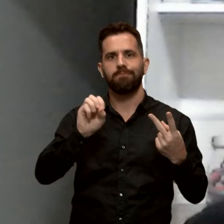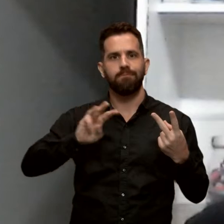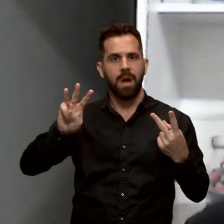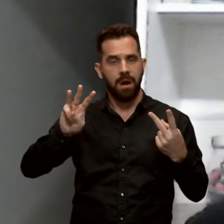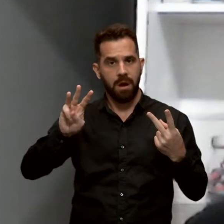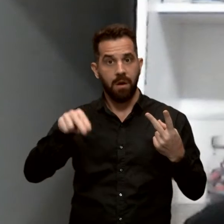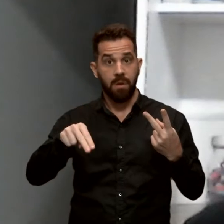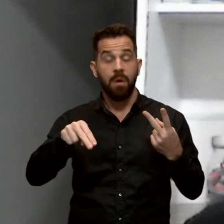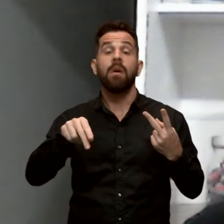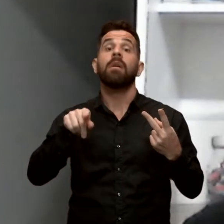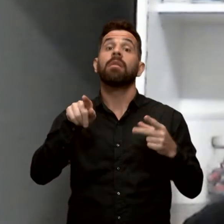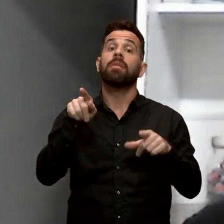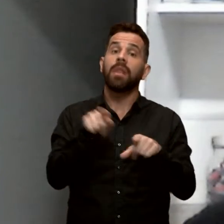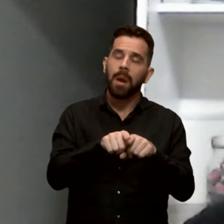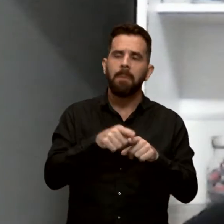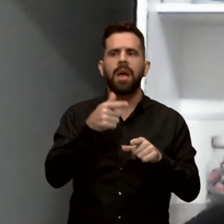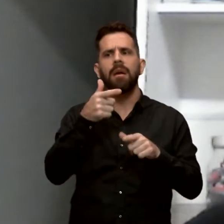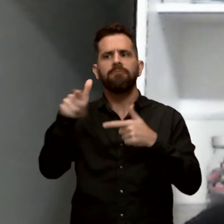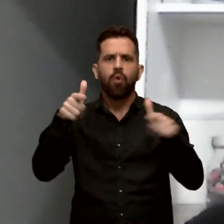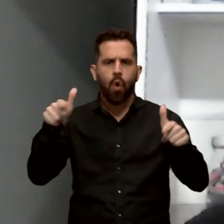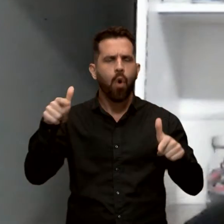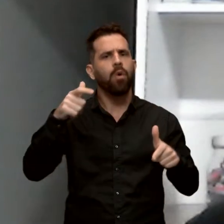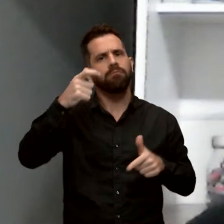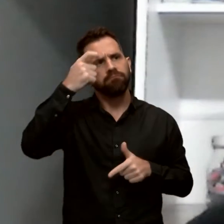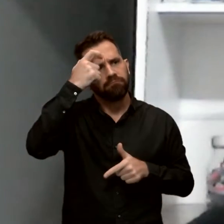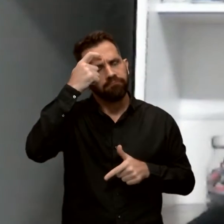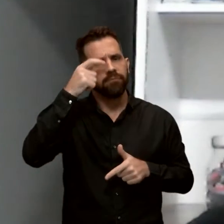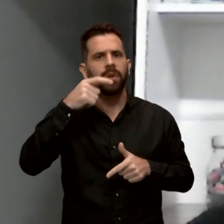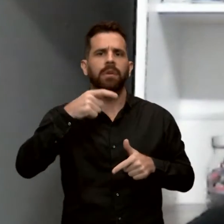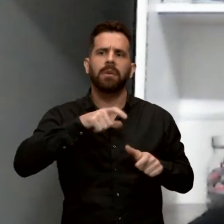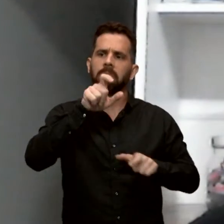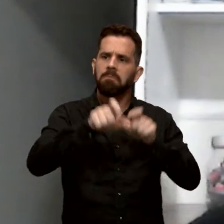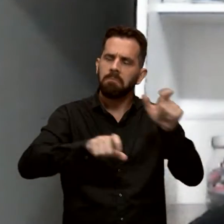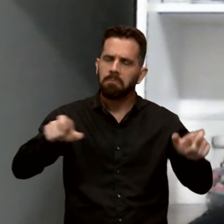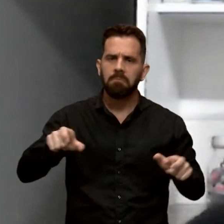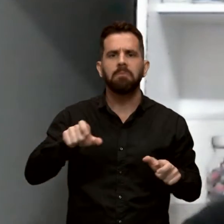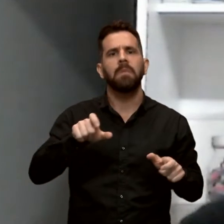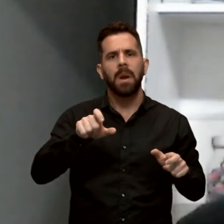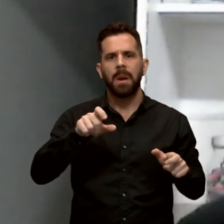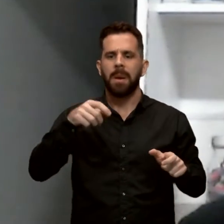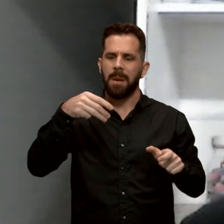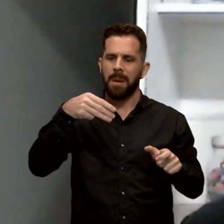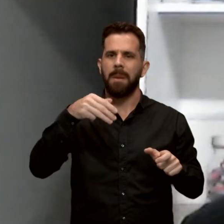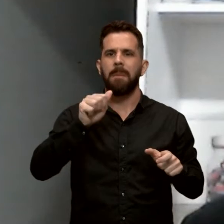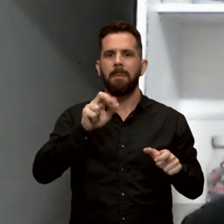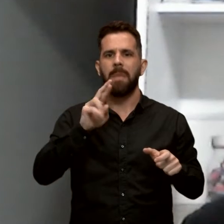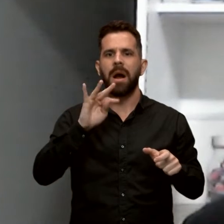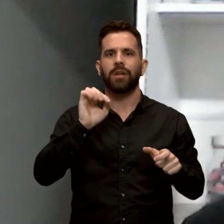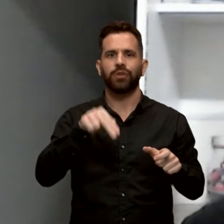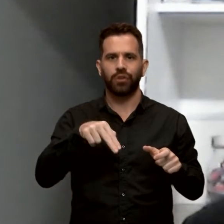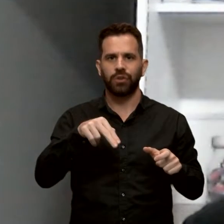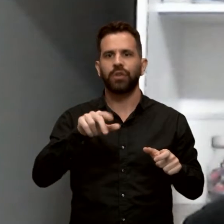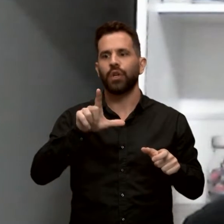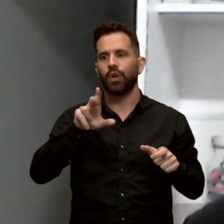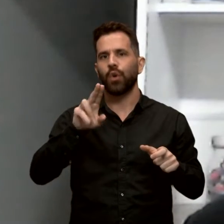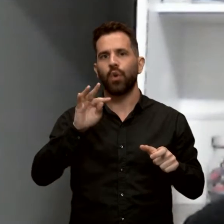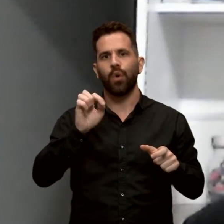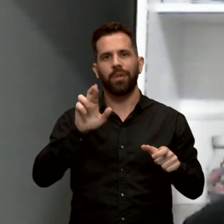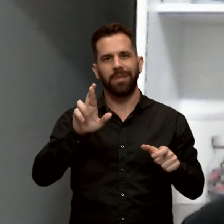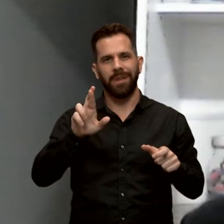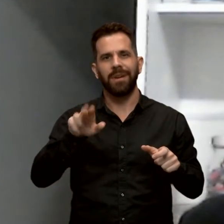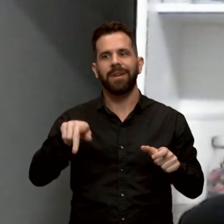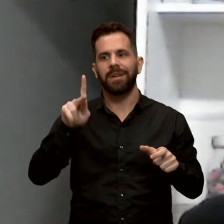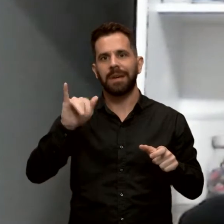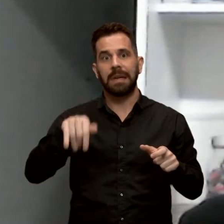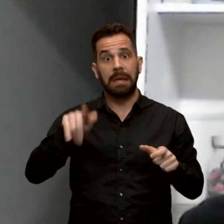né, os discursos que estavam em pauta na época, como o do Malcolm X, Martin Luther King. Então, o seu papel enquanto movimento